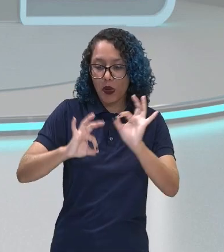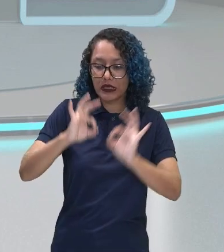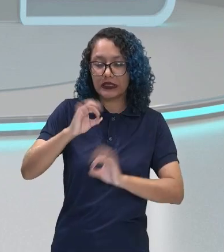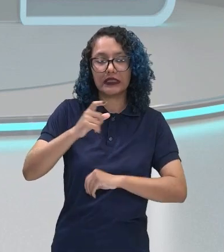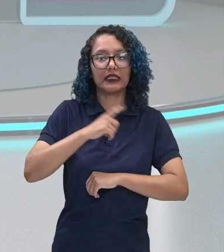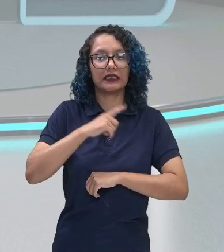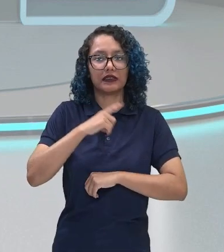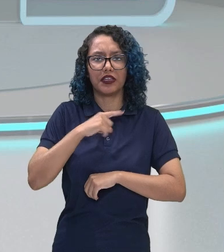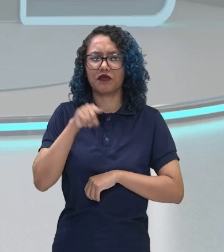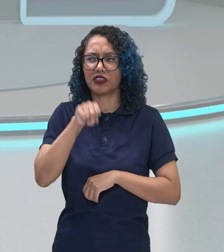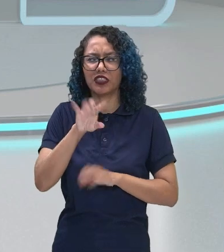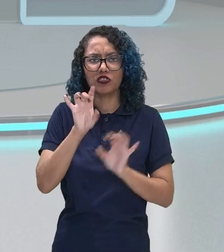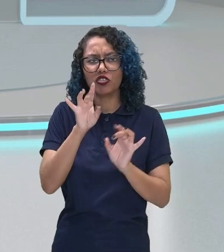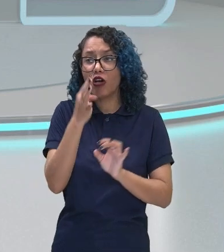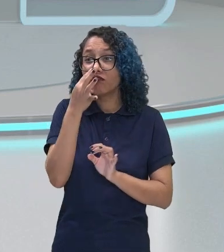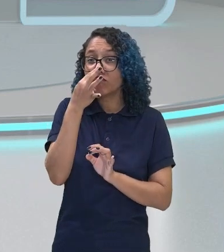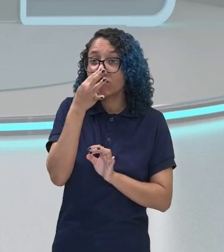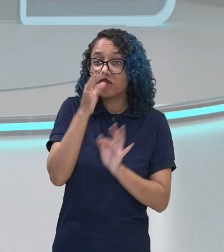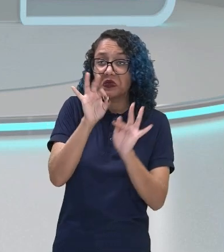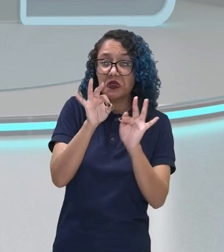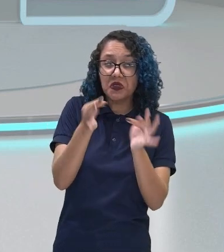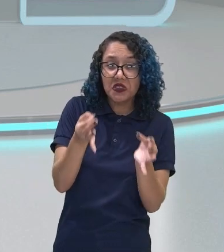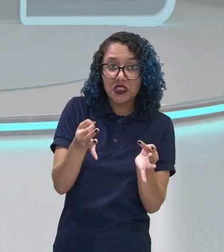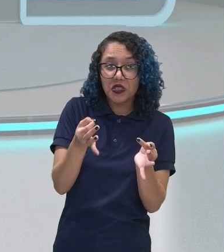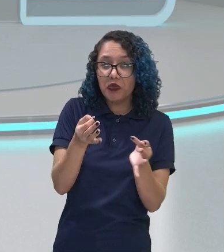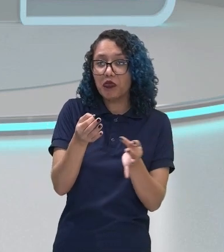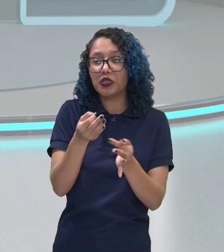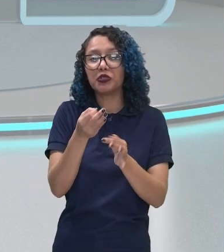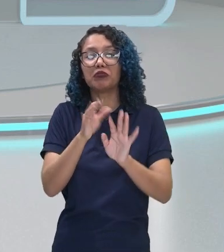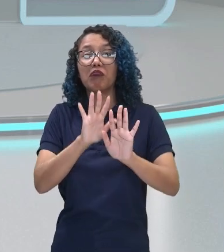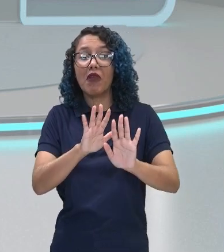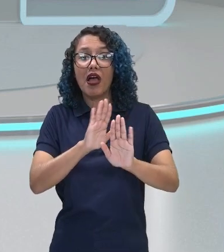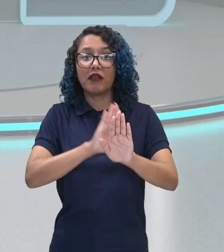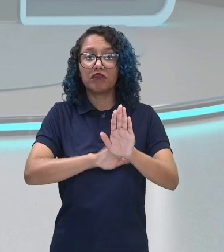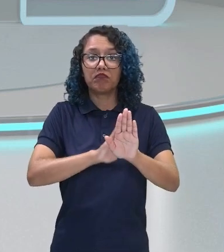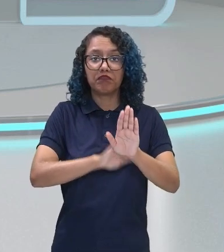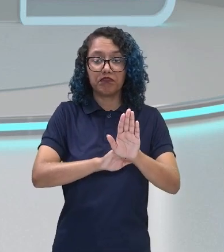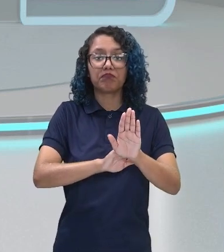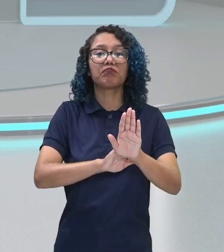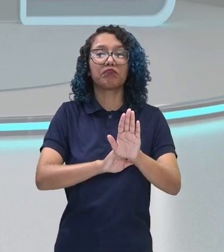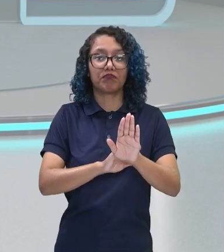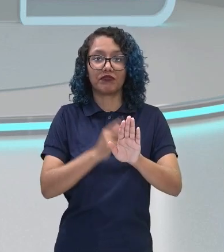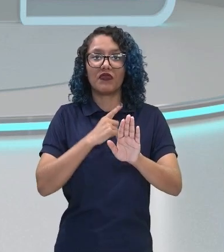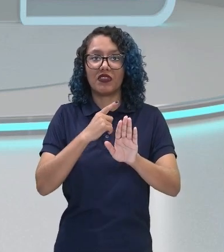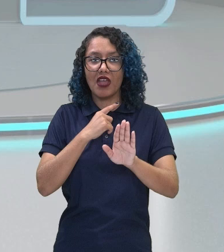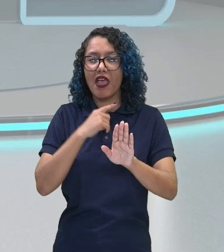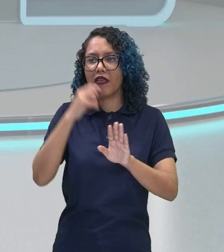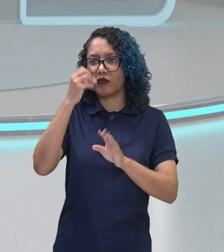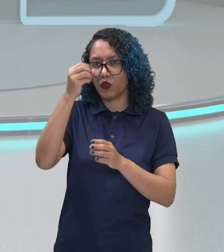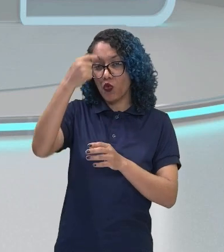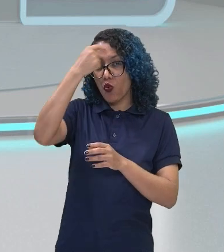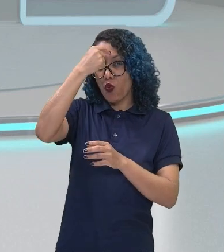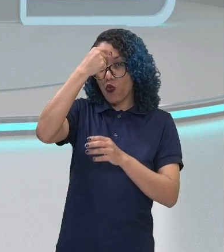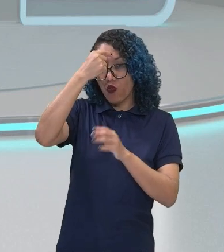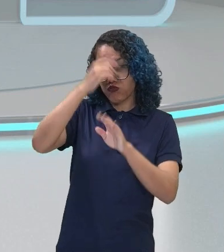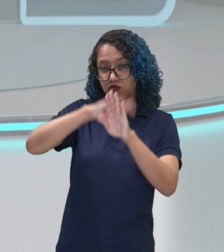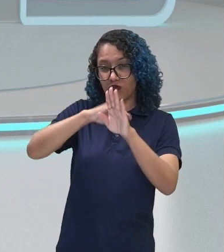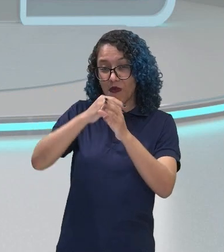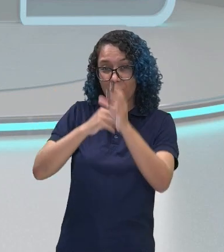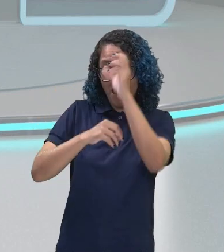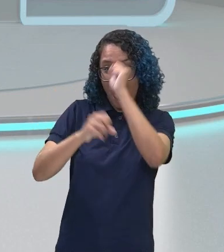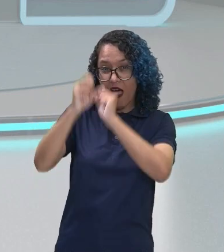está apreciando. Você não sabe o que está chegando de mensagem lá para o seu inconsciente ou para o que você está